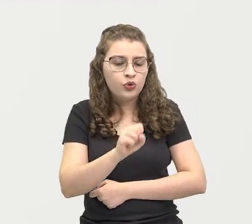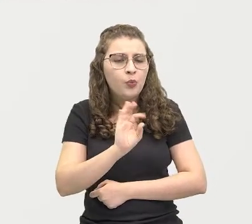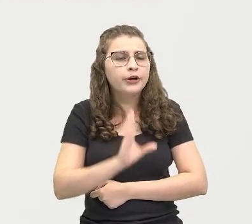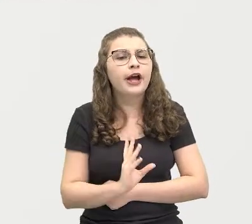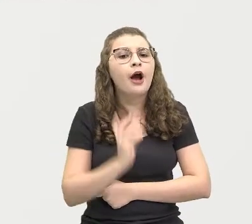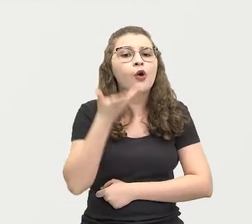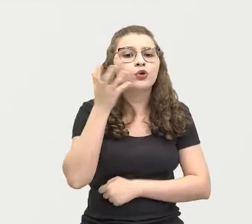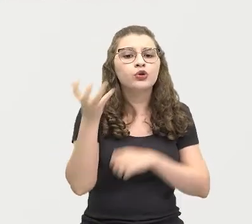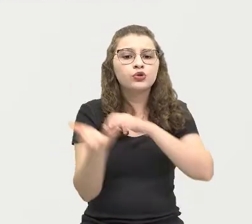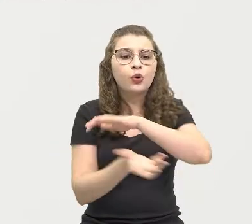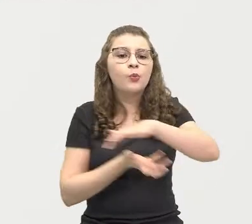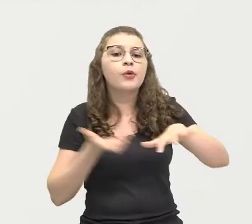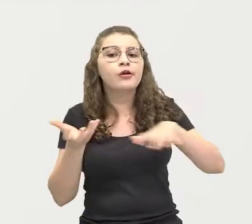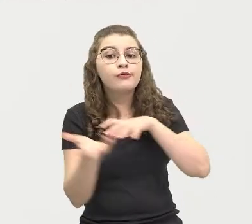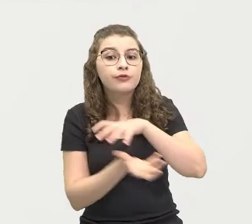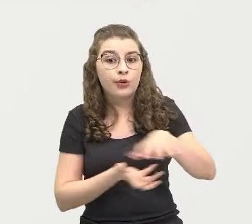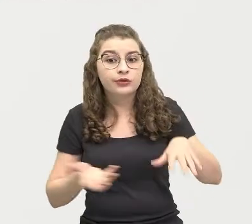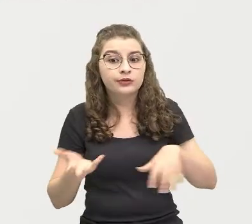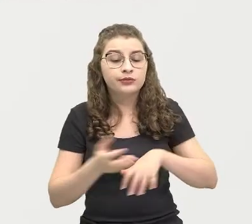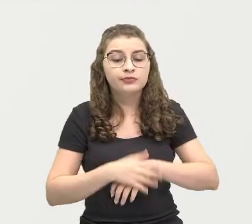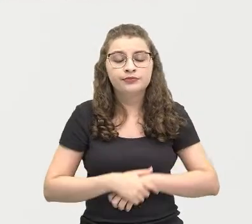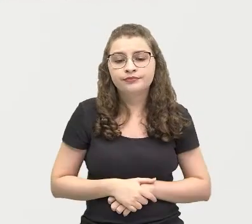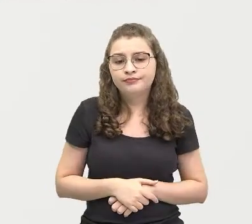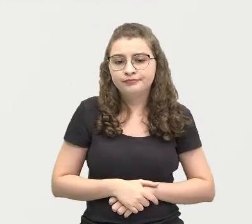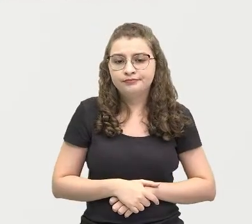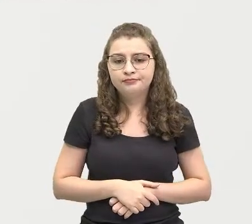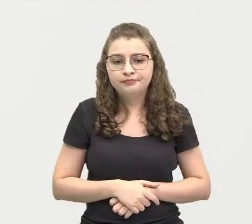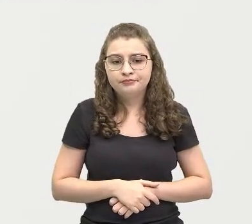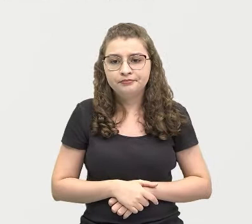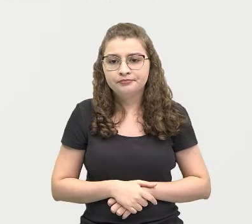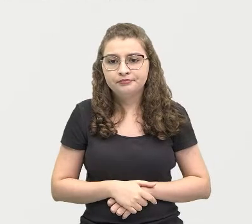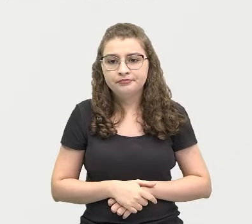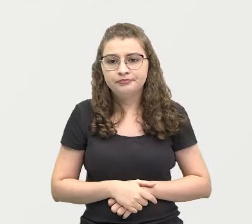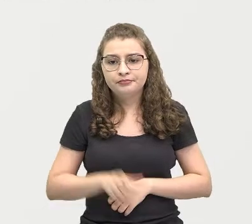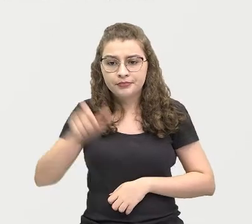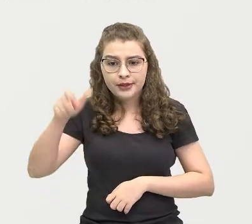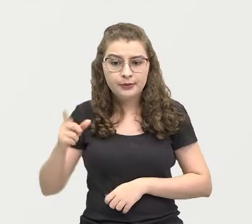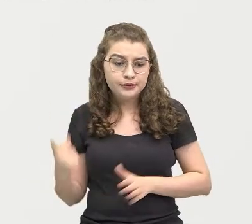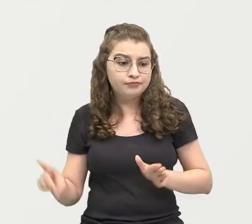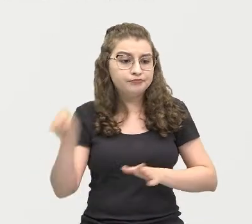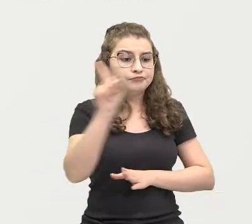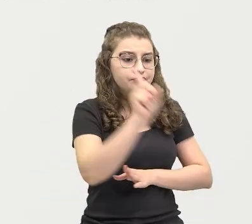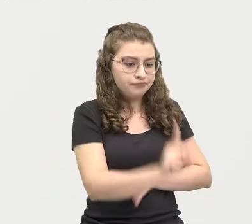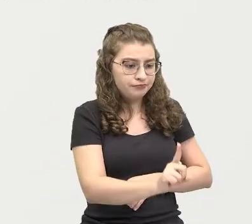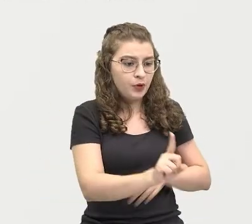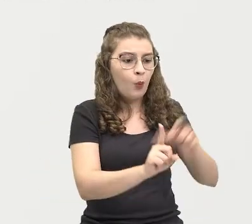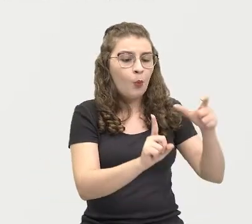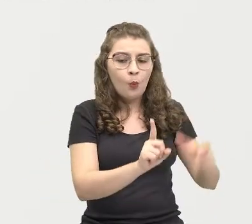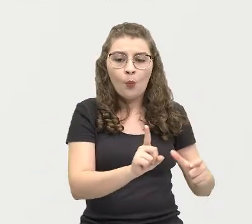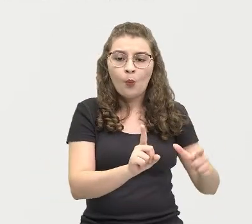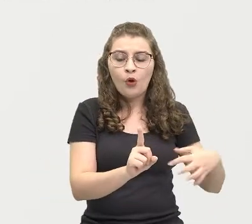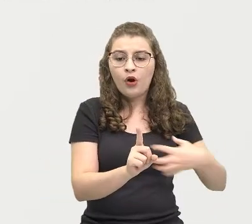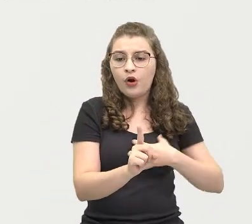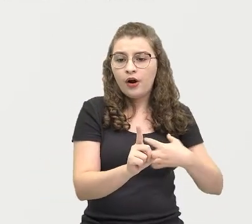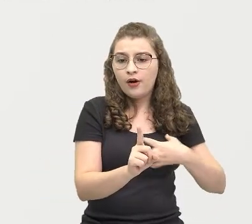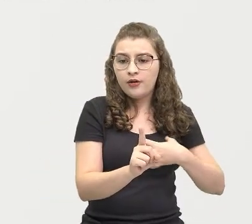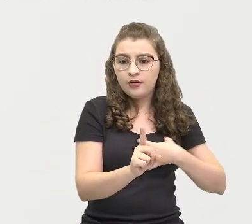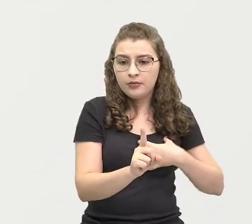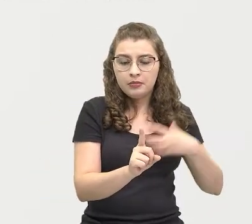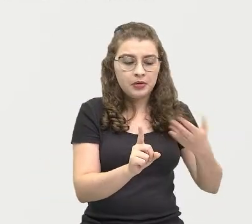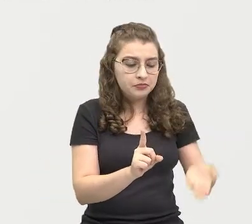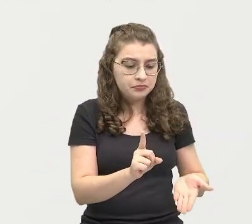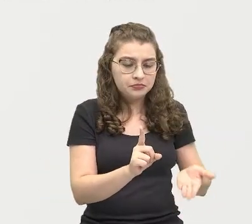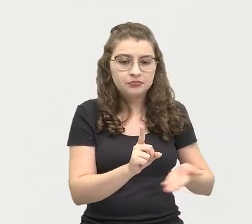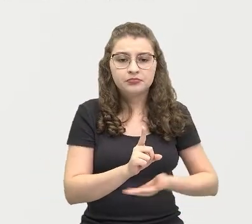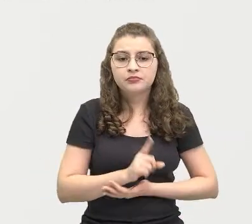levante monárquico. Então, o que aconteceu? Enviaram ele, como jornalista, para Canudos, né, para essa região,